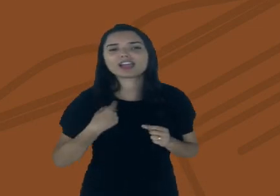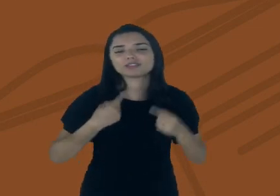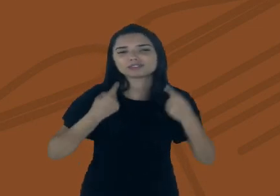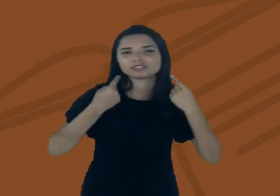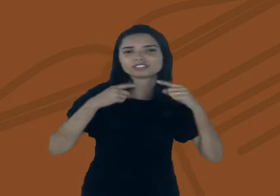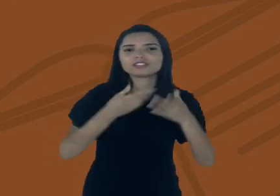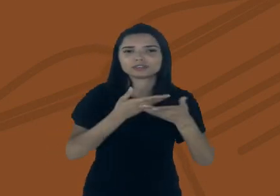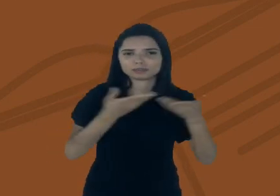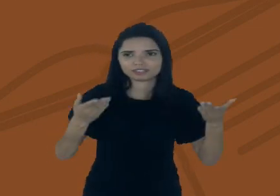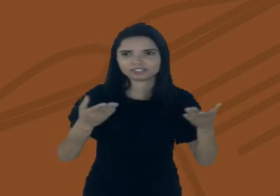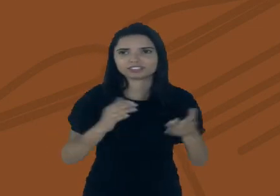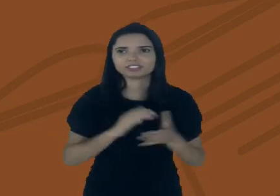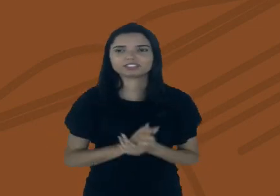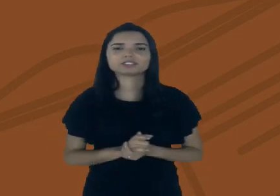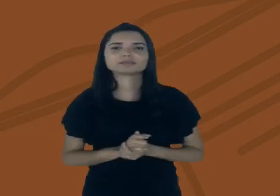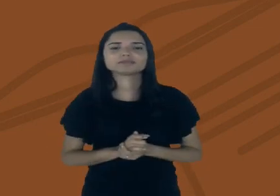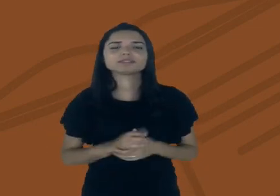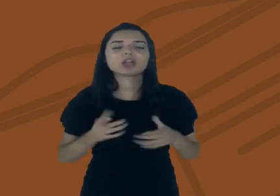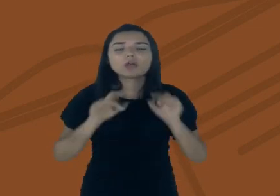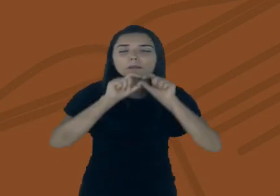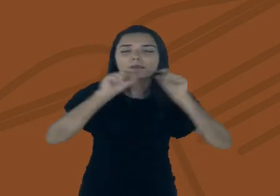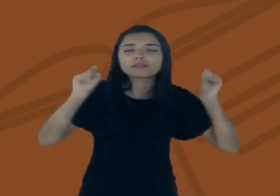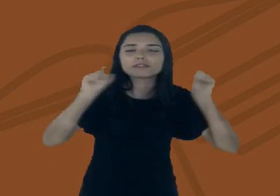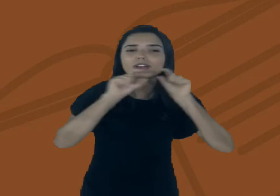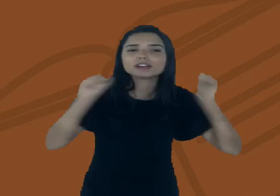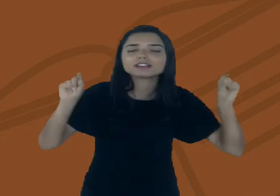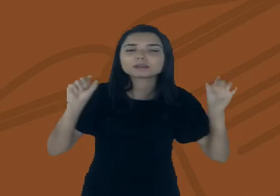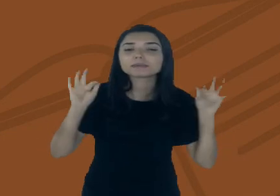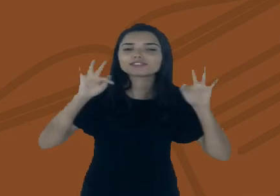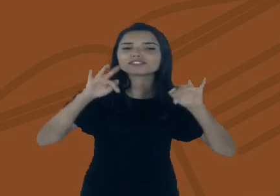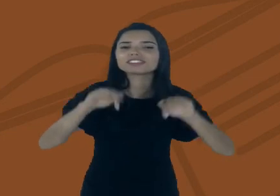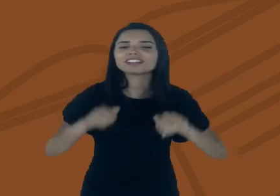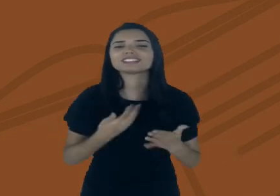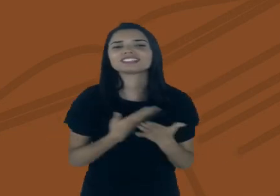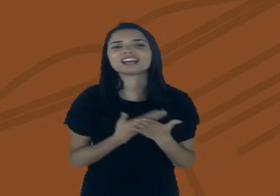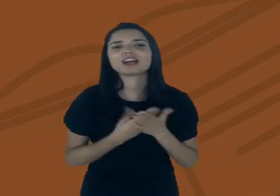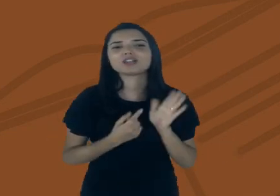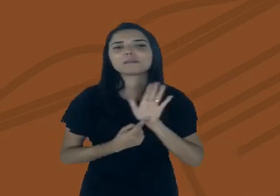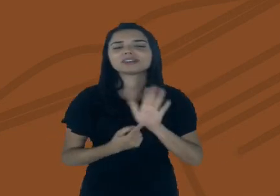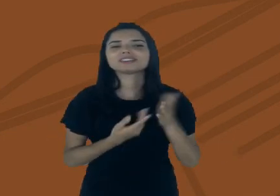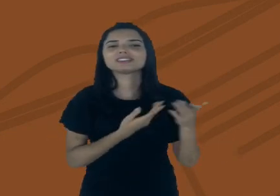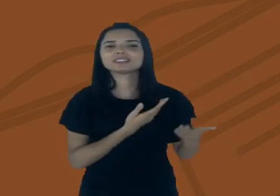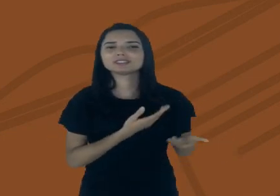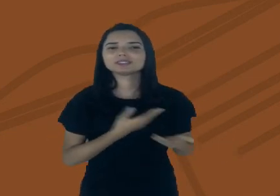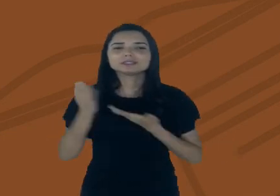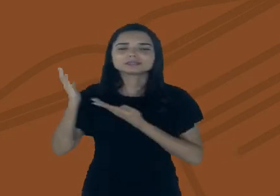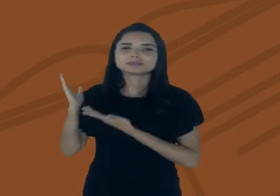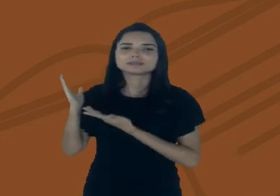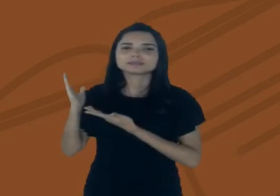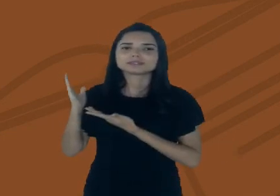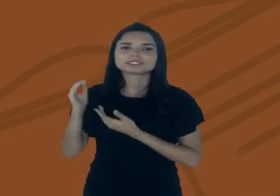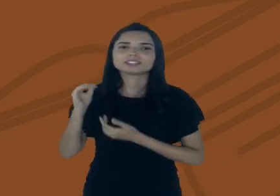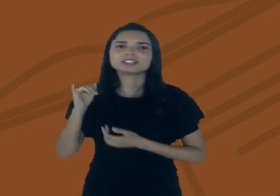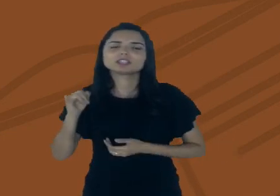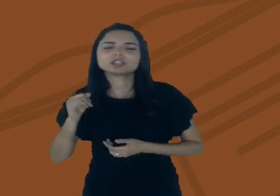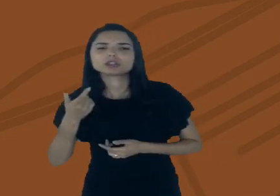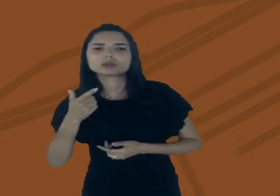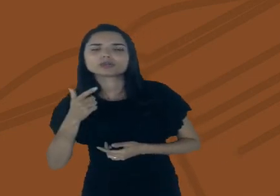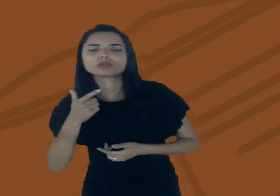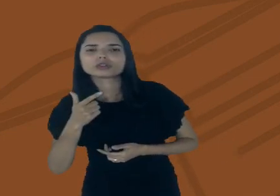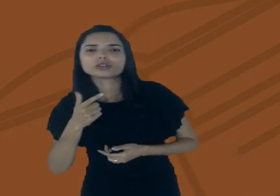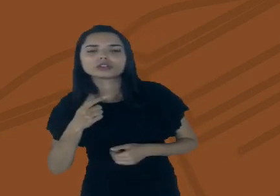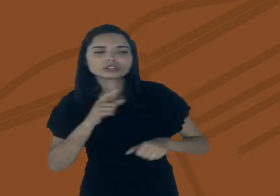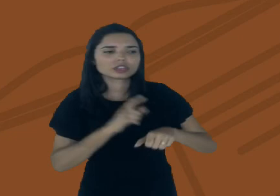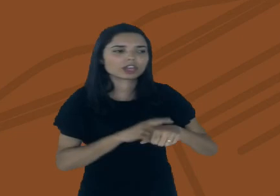essa semana. E como frase, para a gente finalizar, eu trago para vocês. Aquele que não tem tempo para cuidar da